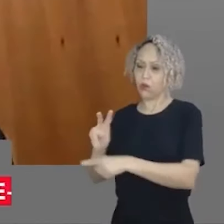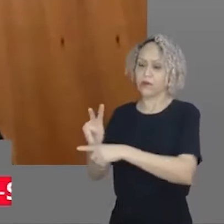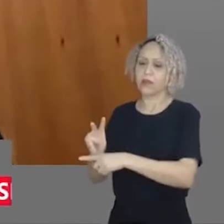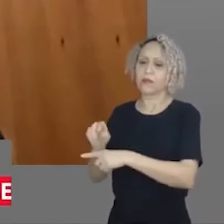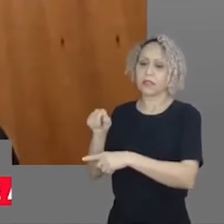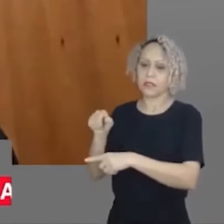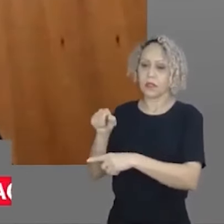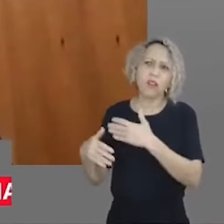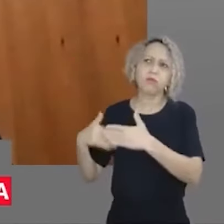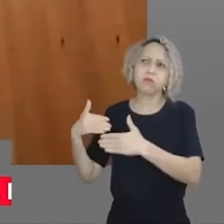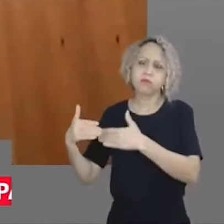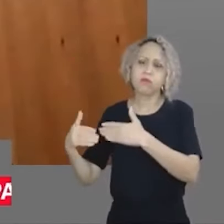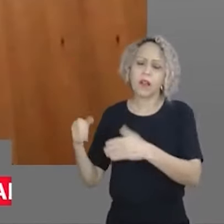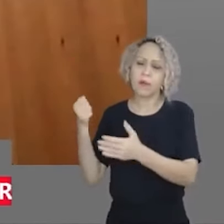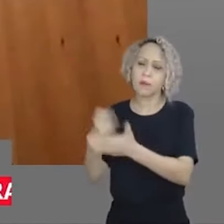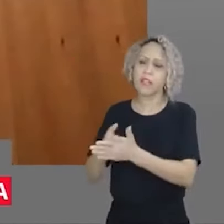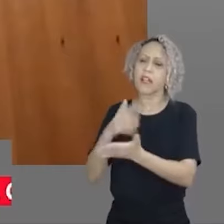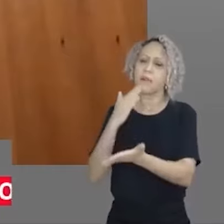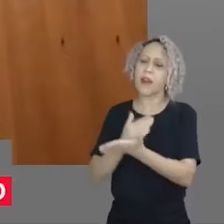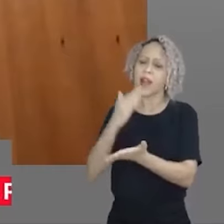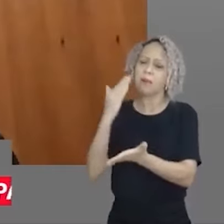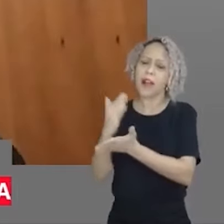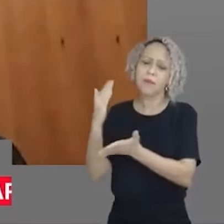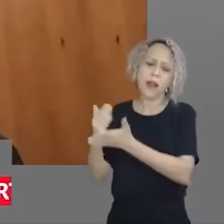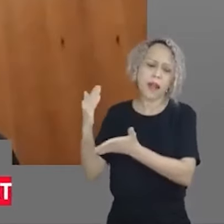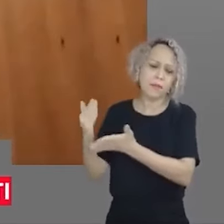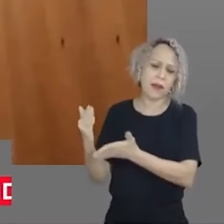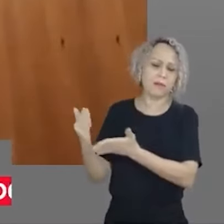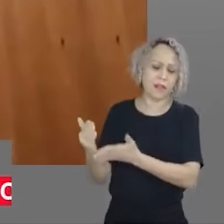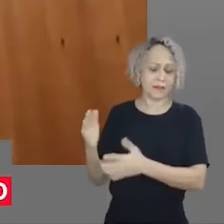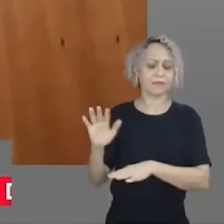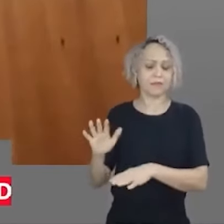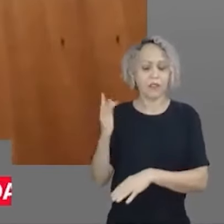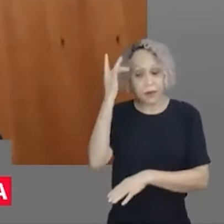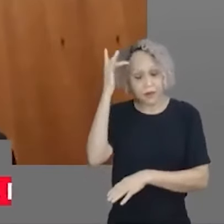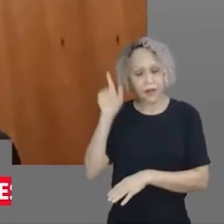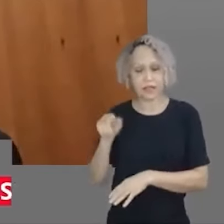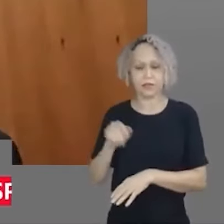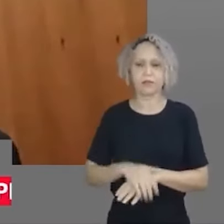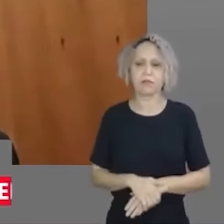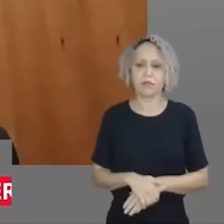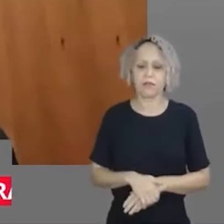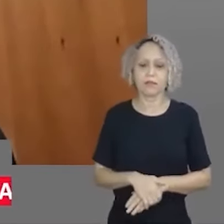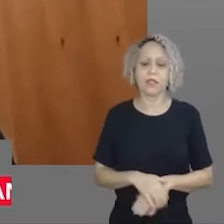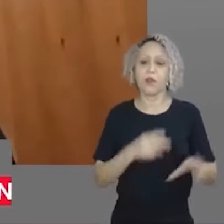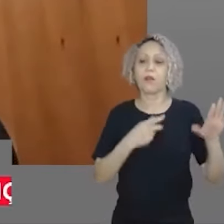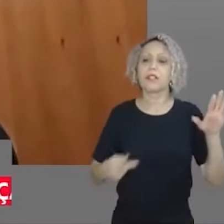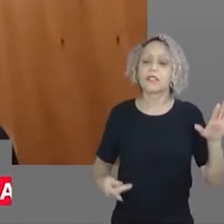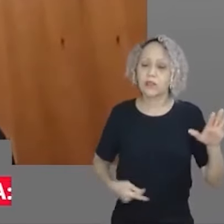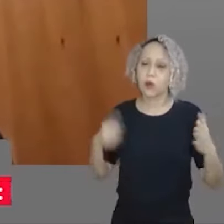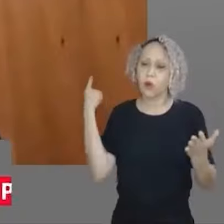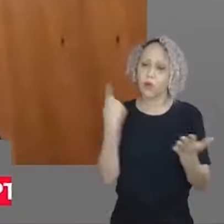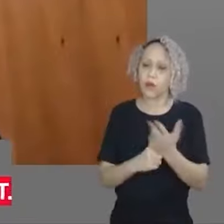São medidas diversas nessas 3 fases, imediata, de médio e longo prazo de reconstrução, que o presidente Lula